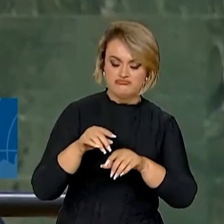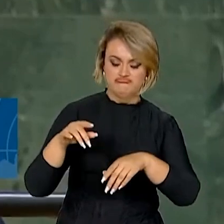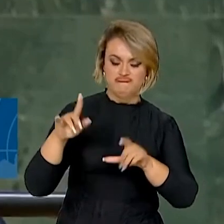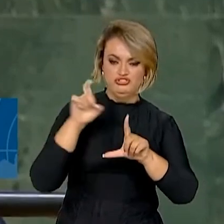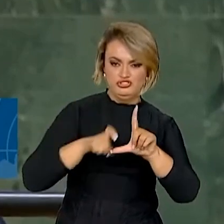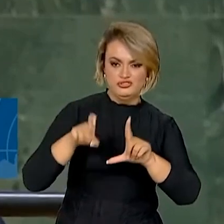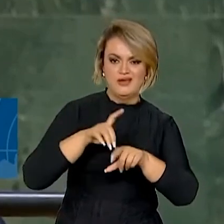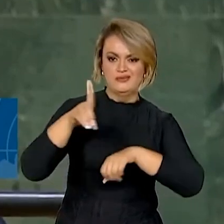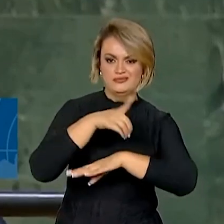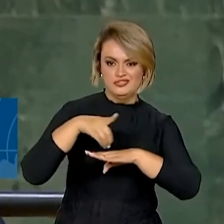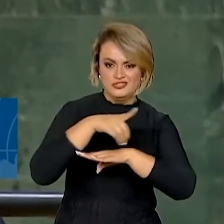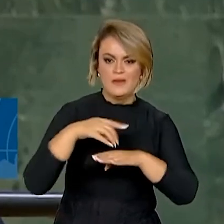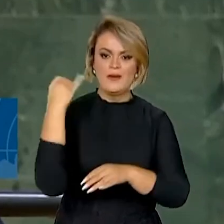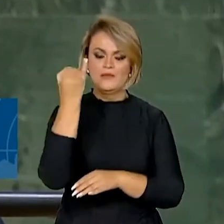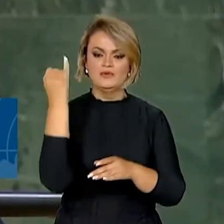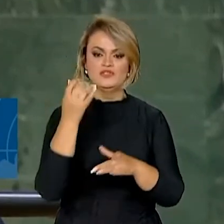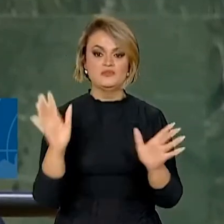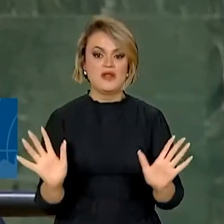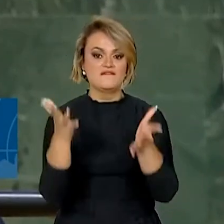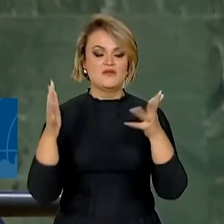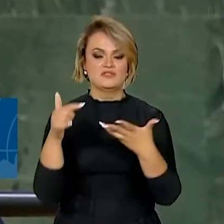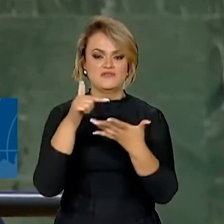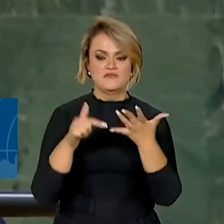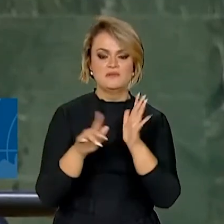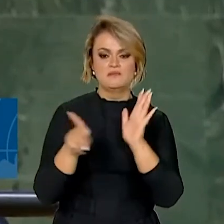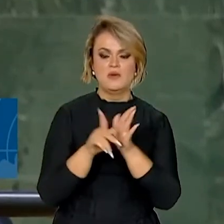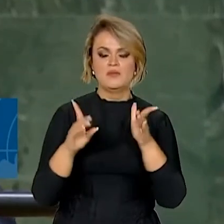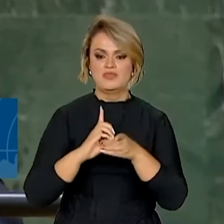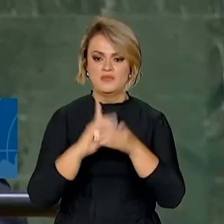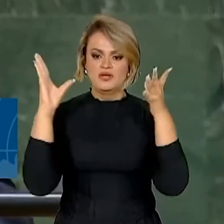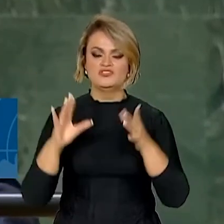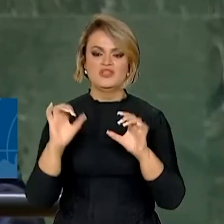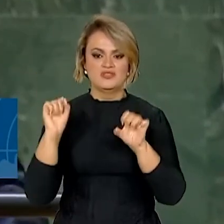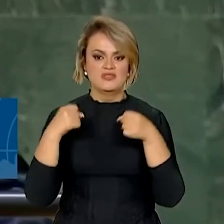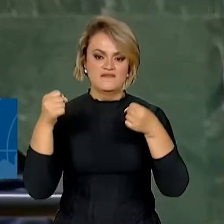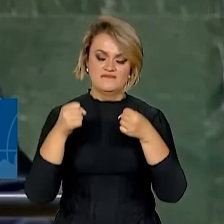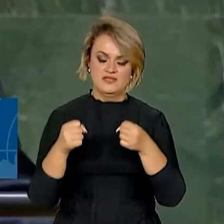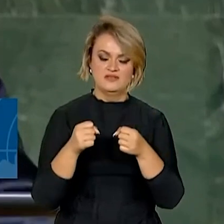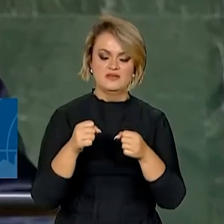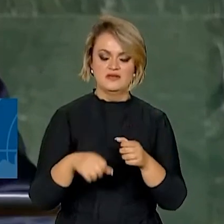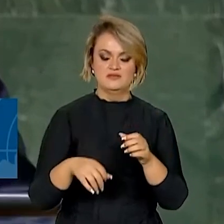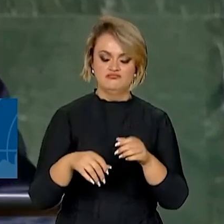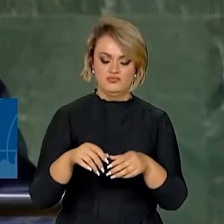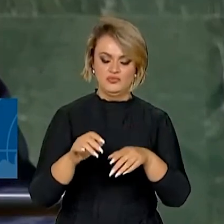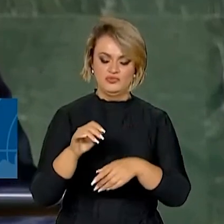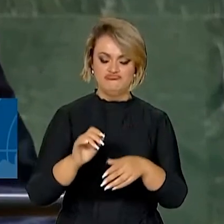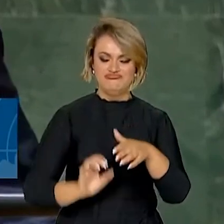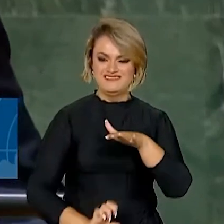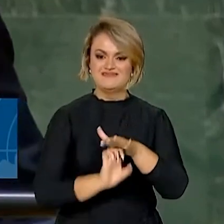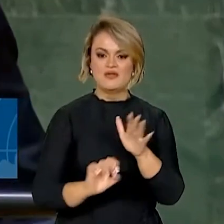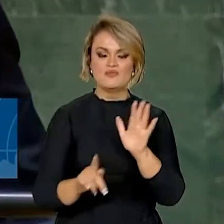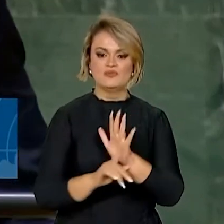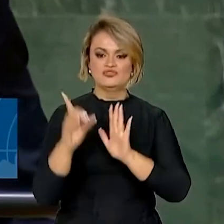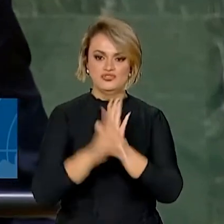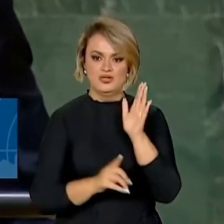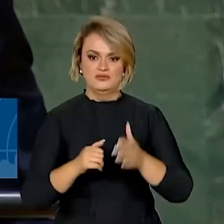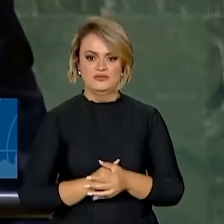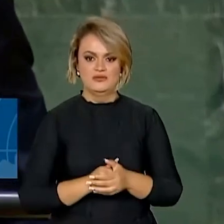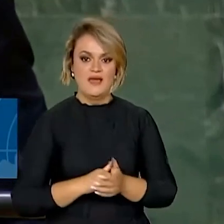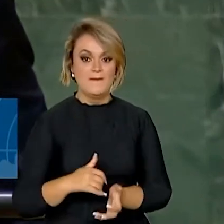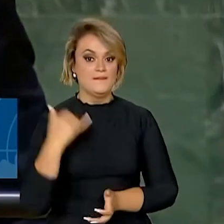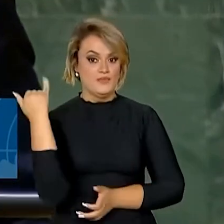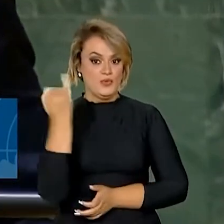essenciais para a promoção dos valores democráticos e da defesa do Estado de Direito. É